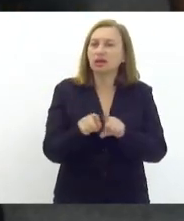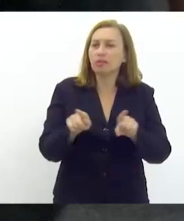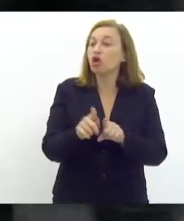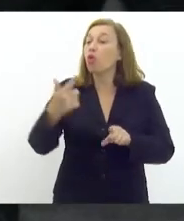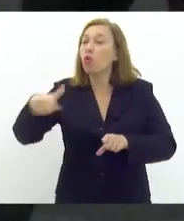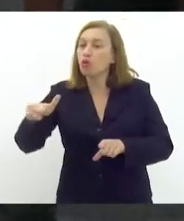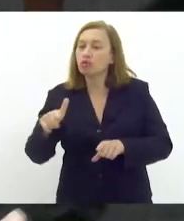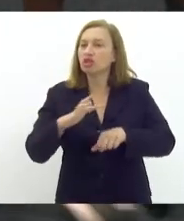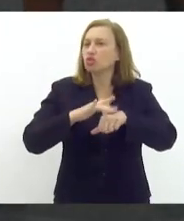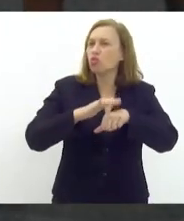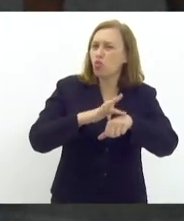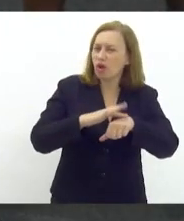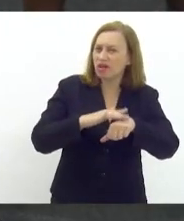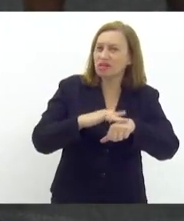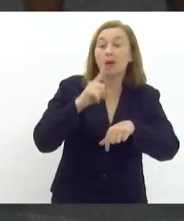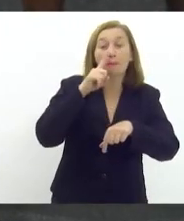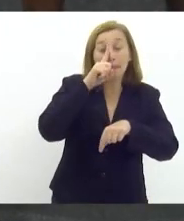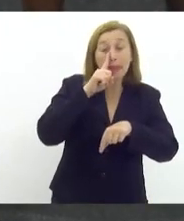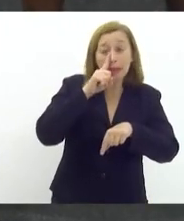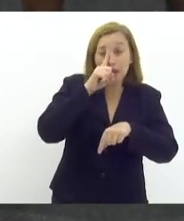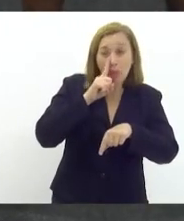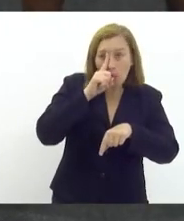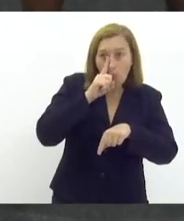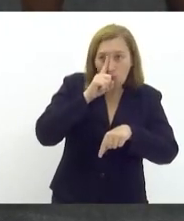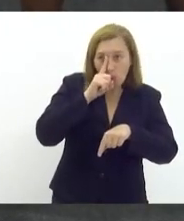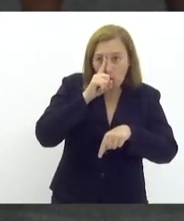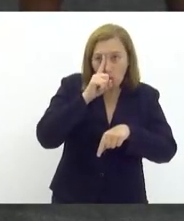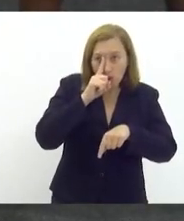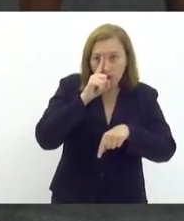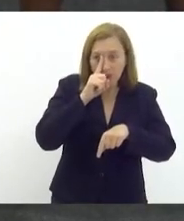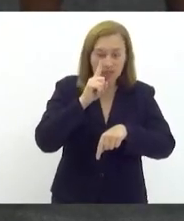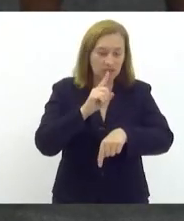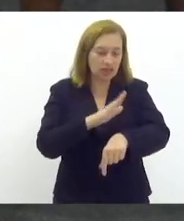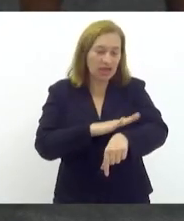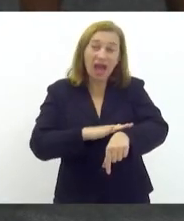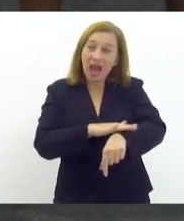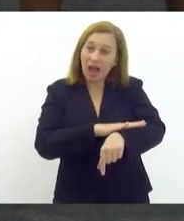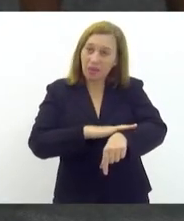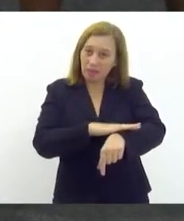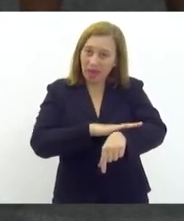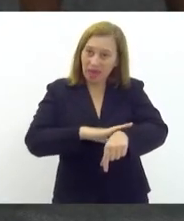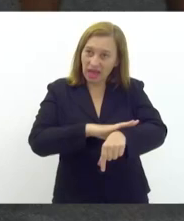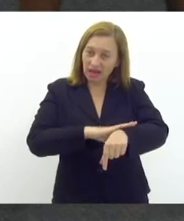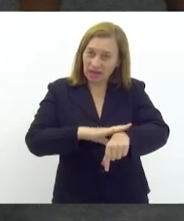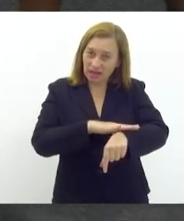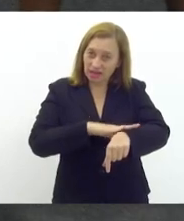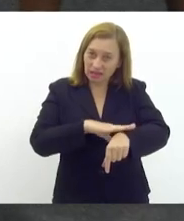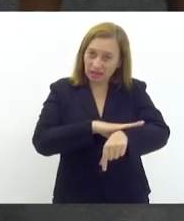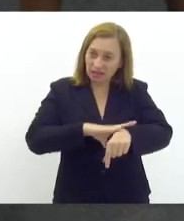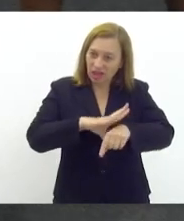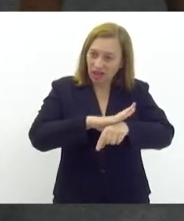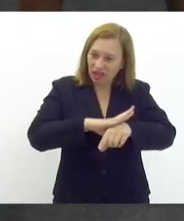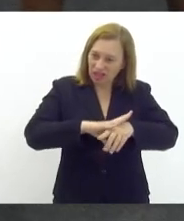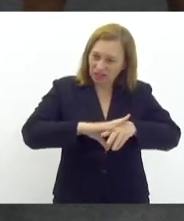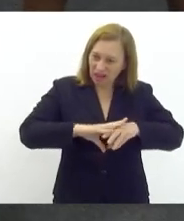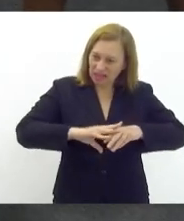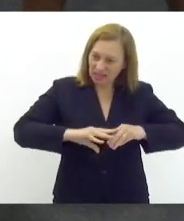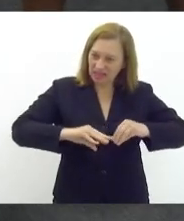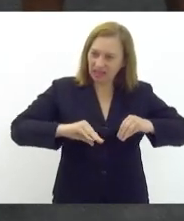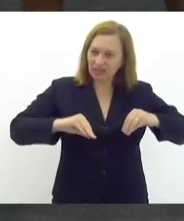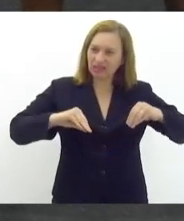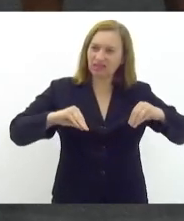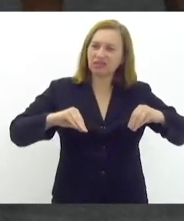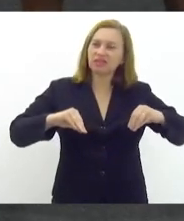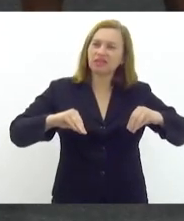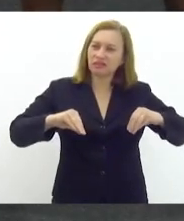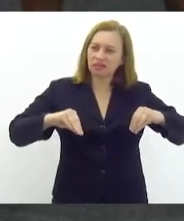uma doença fúngica que acomete a pele de fácil transmissão entre acontece Então essa indicação Legislativa é muito importante